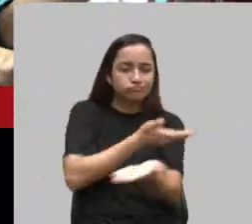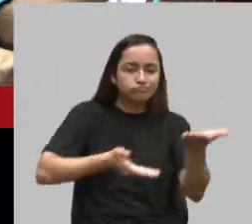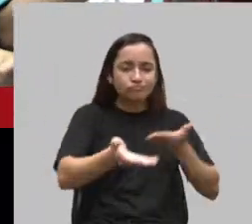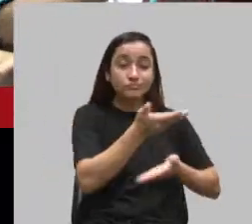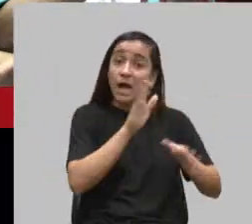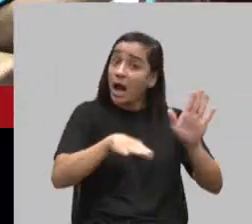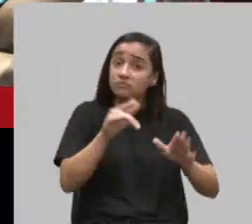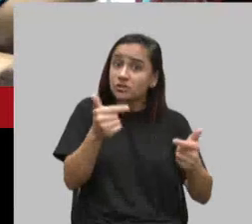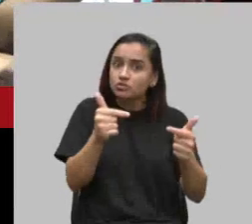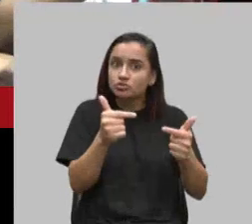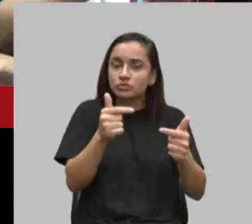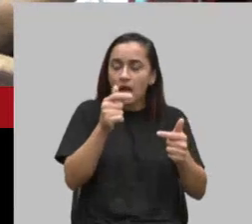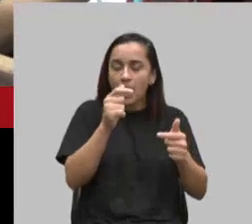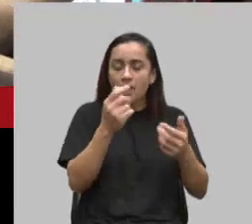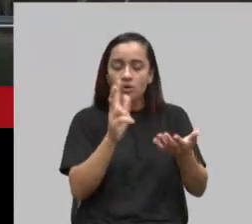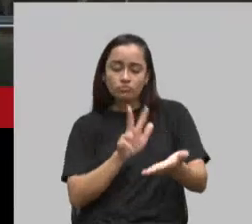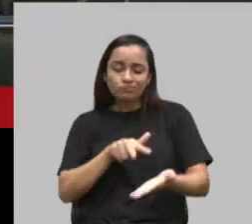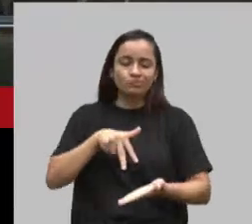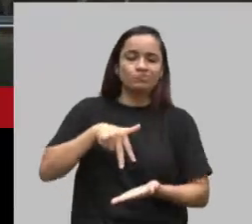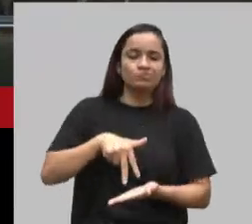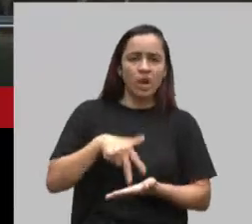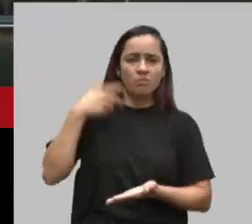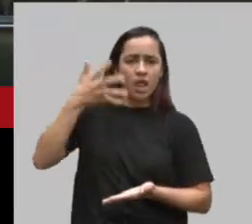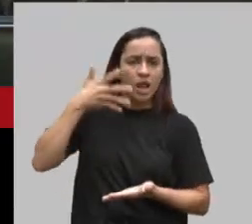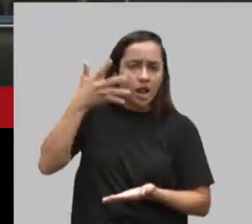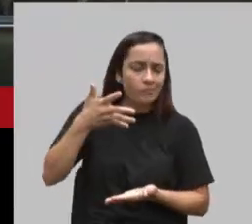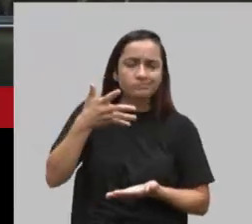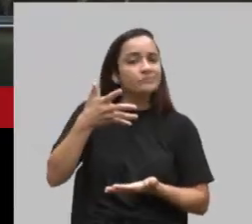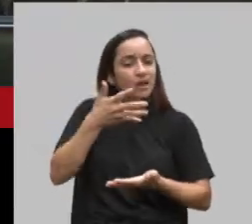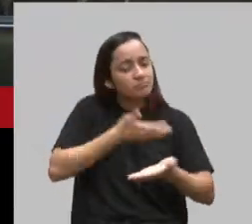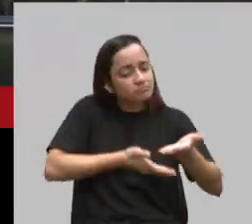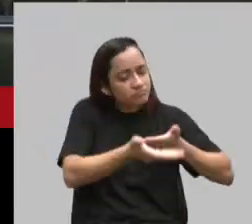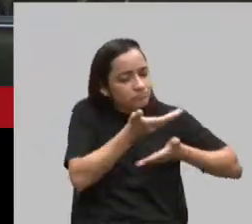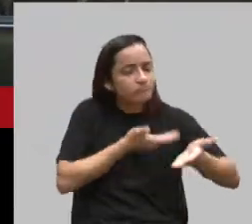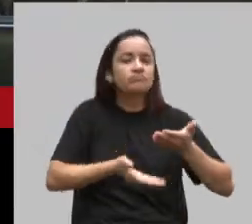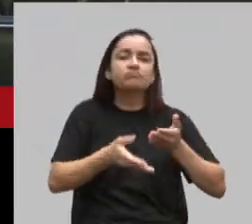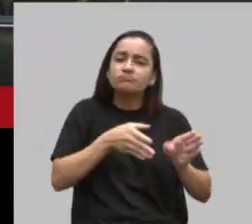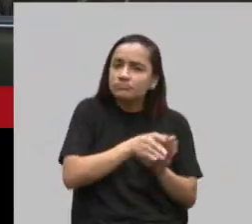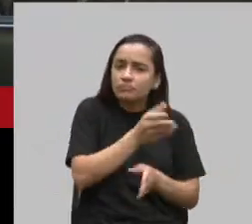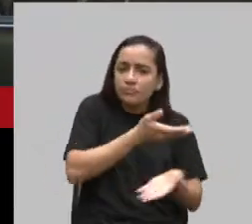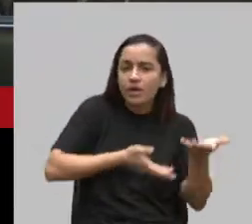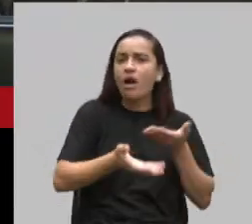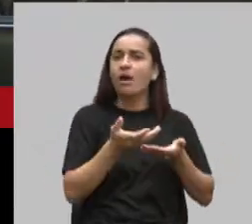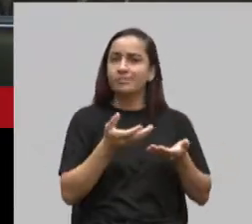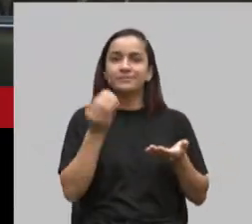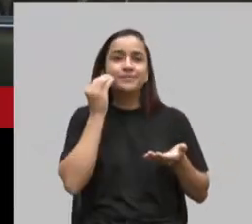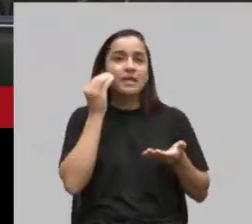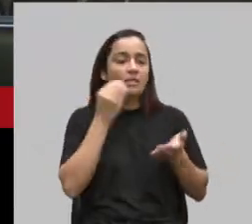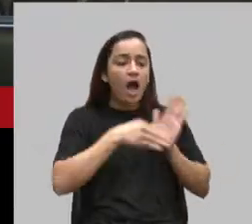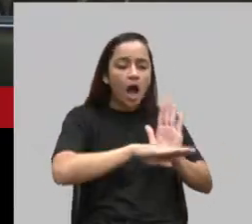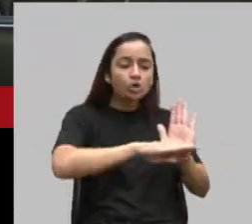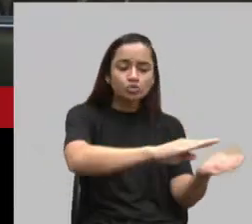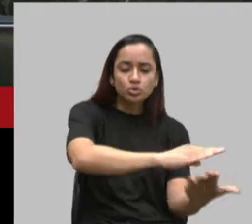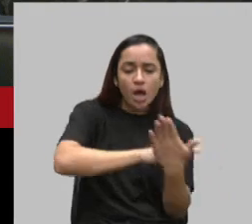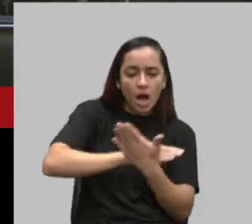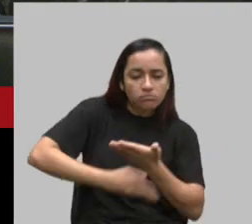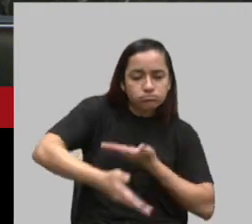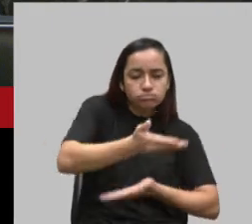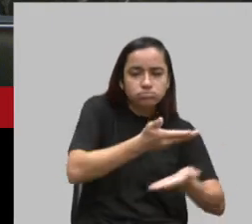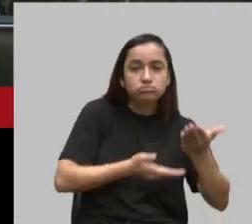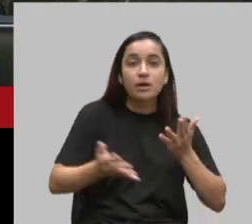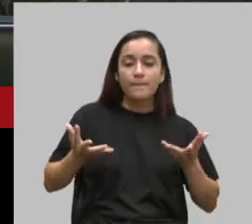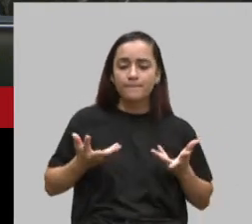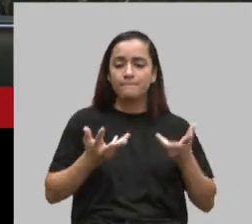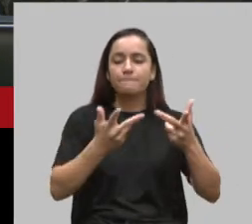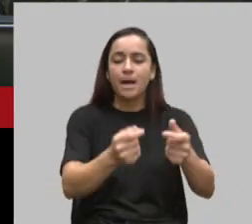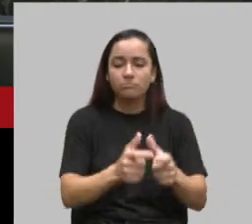falar que não tem a mesma simpatia que a Gente vamos ajudar para que mais mulheres ocupem